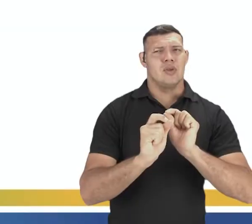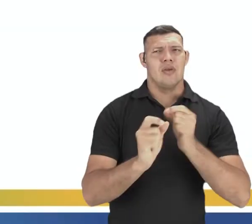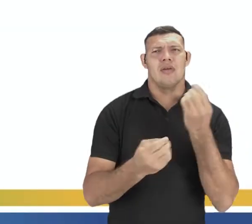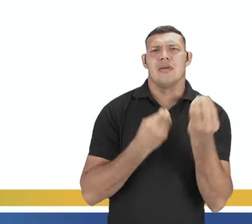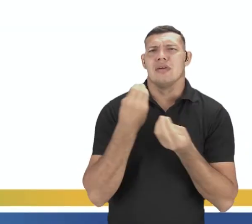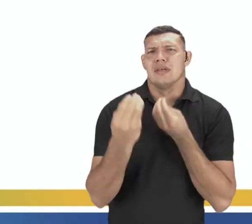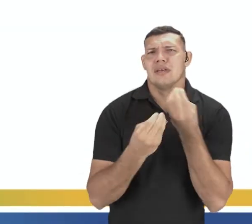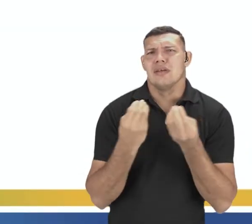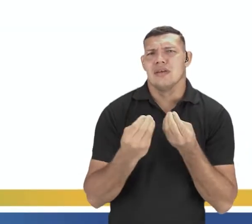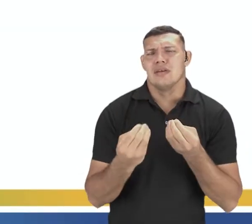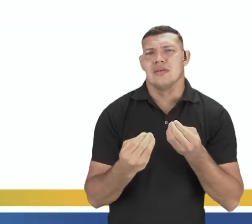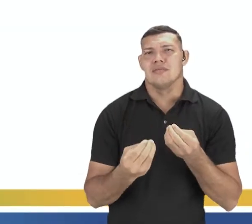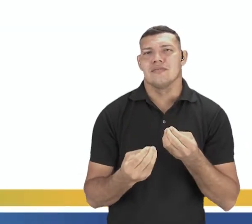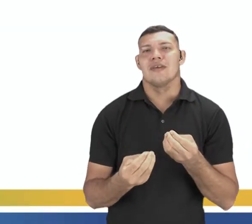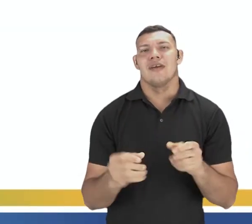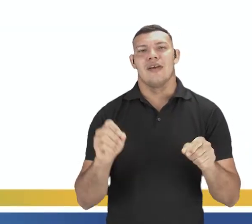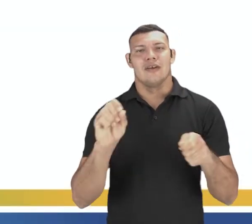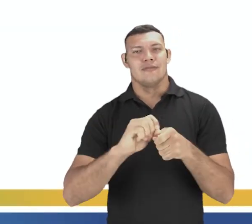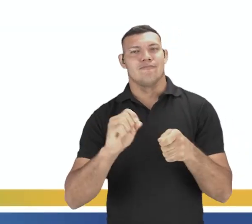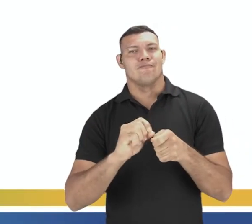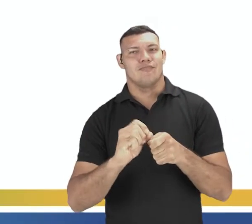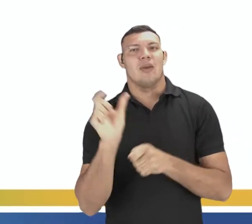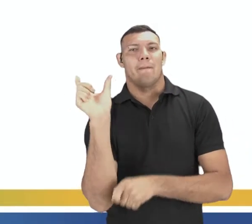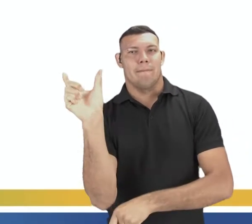por composição e derivação.